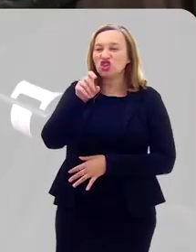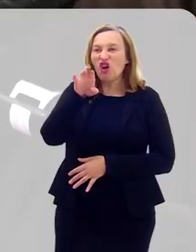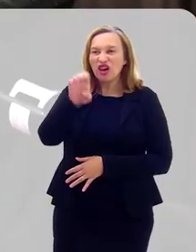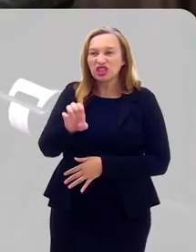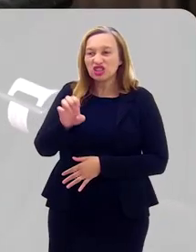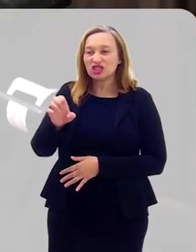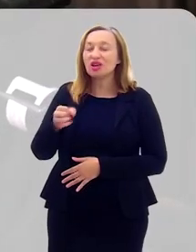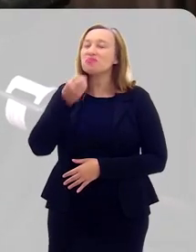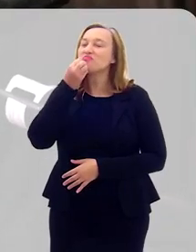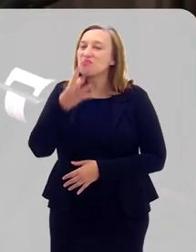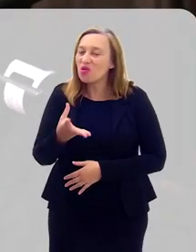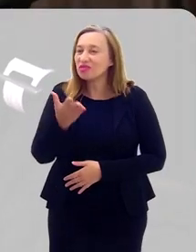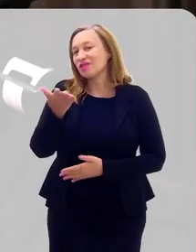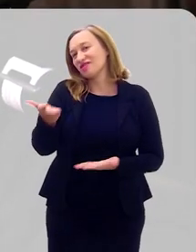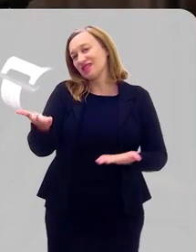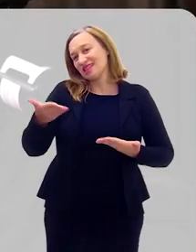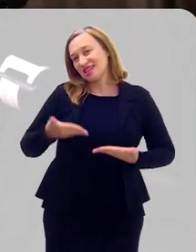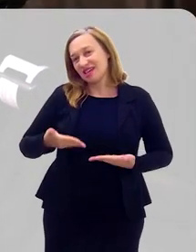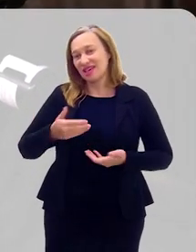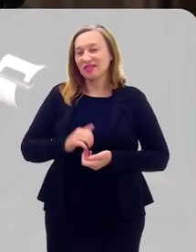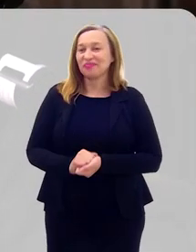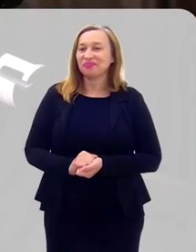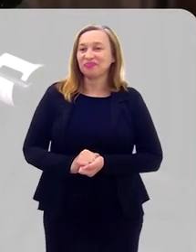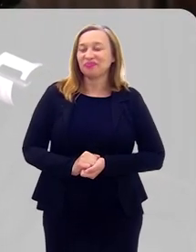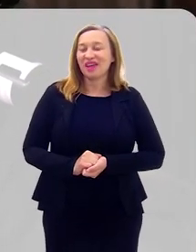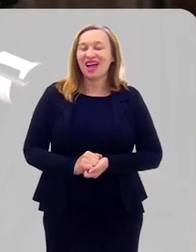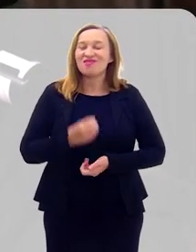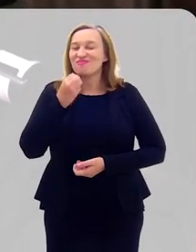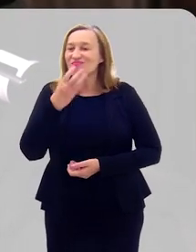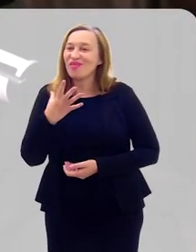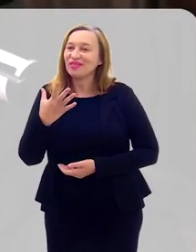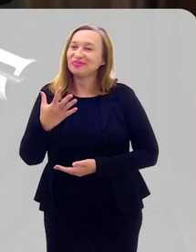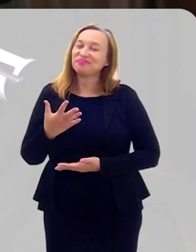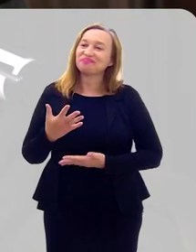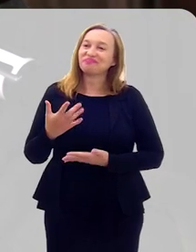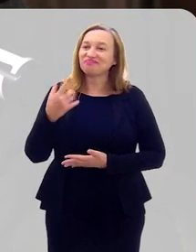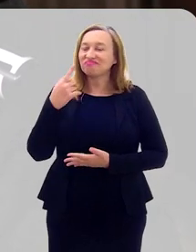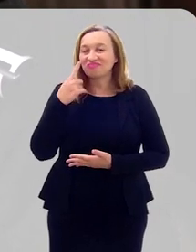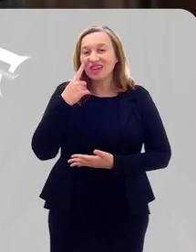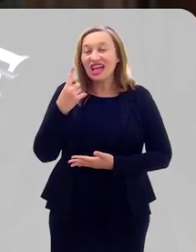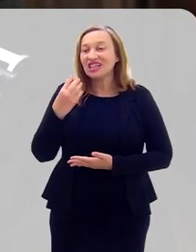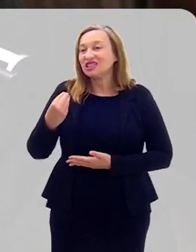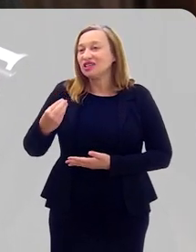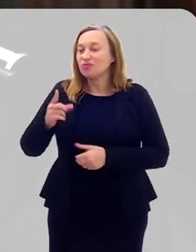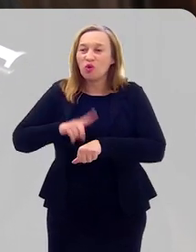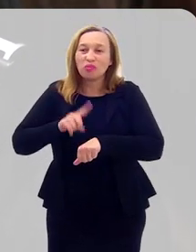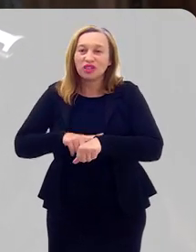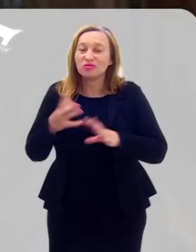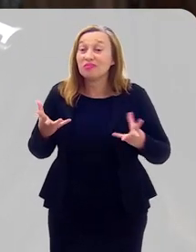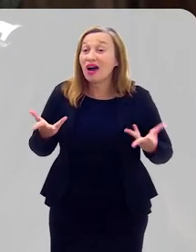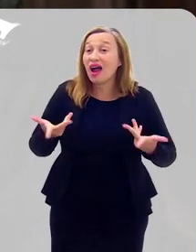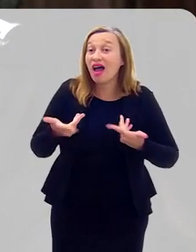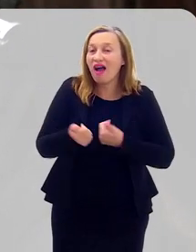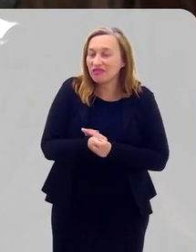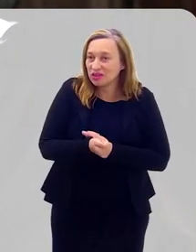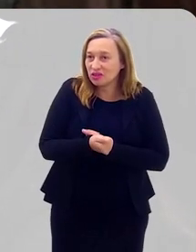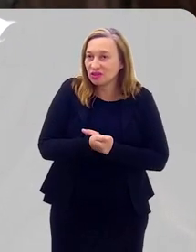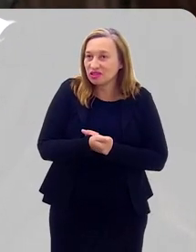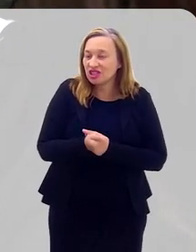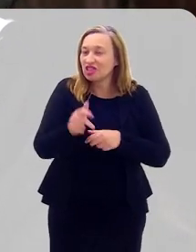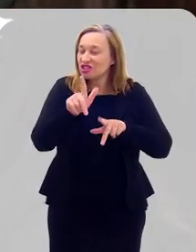William, bom demais. Poxa, muito bom estar aqui, cara. Rapaz. Já apreciando esses momentos